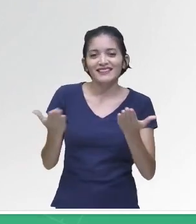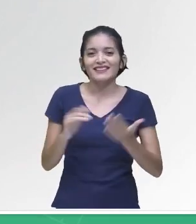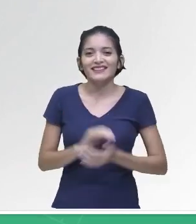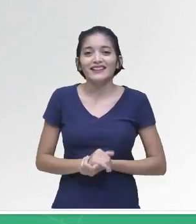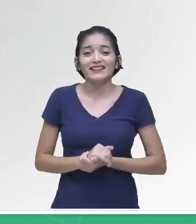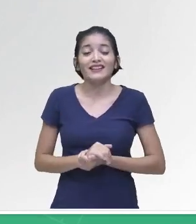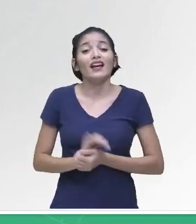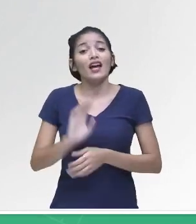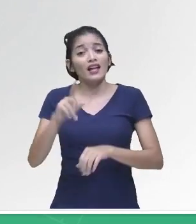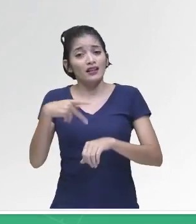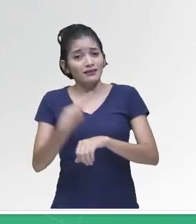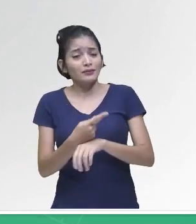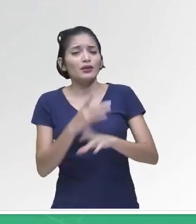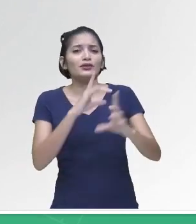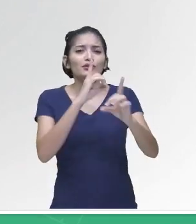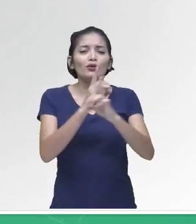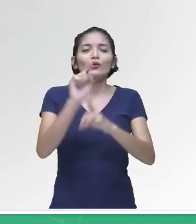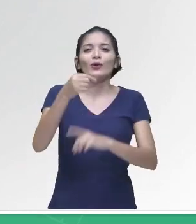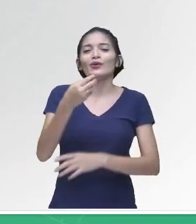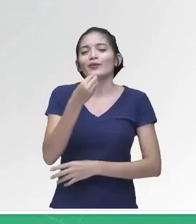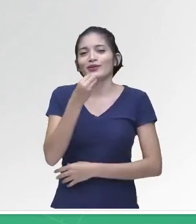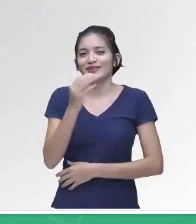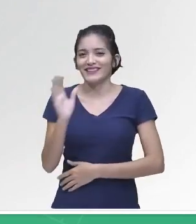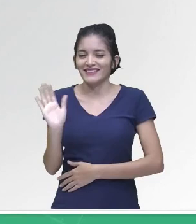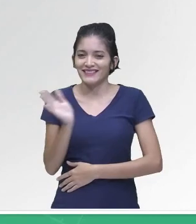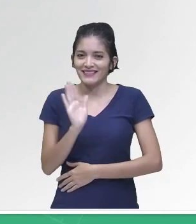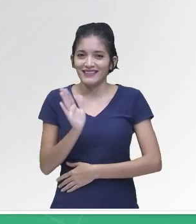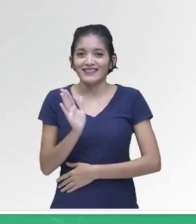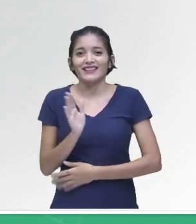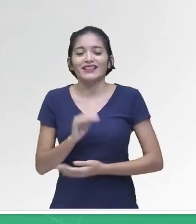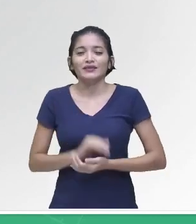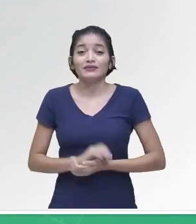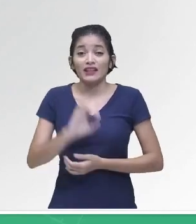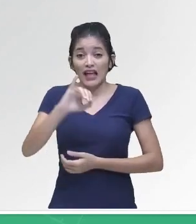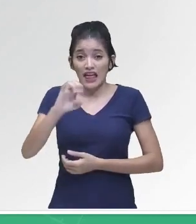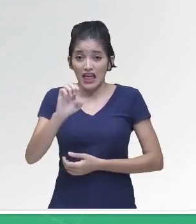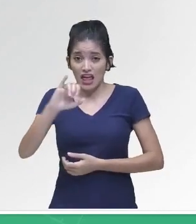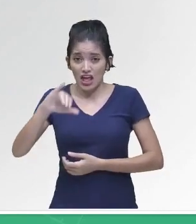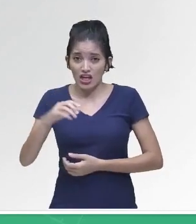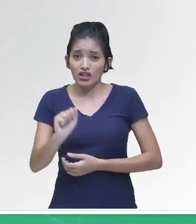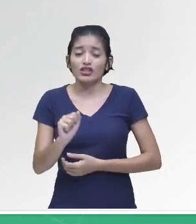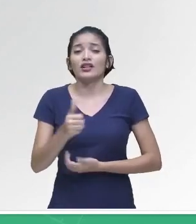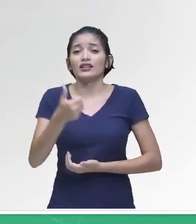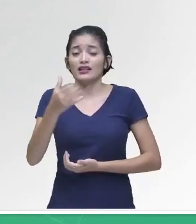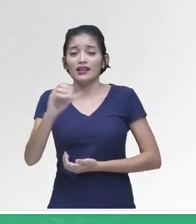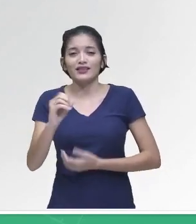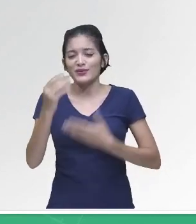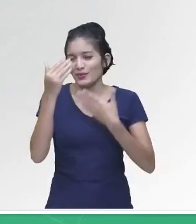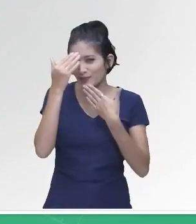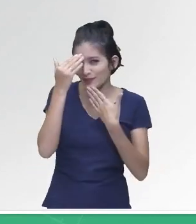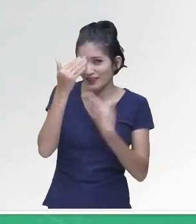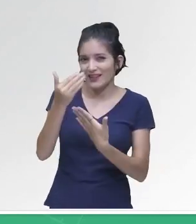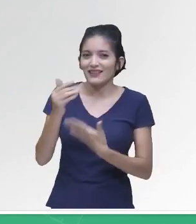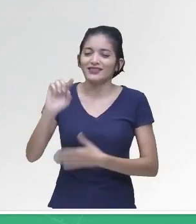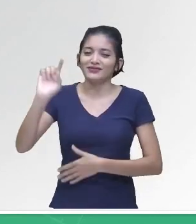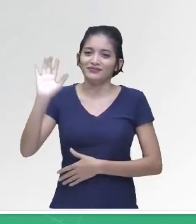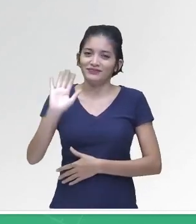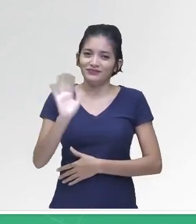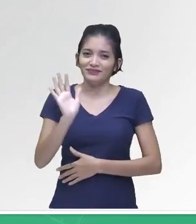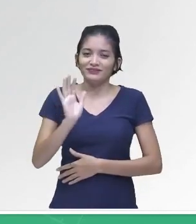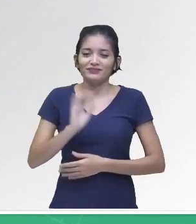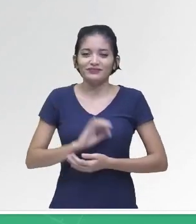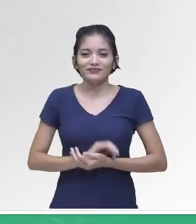A gente se encontra numa outra oportunidade, tá bom? EJA da 10ª fase, muito obrigada, até uma próxima.